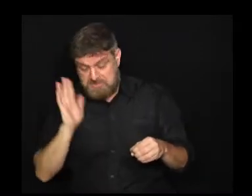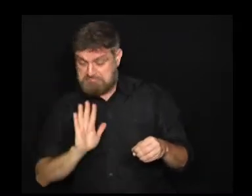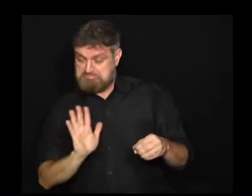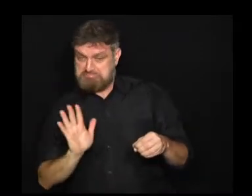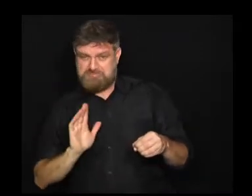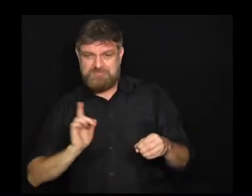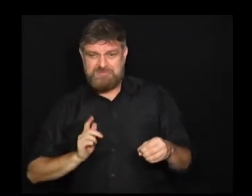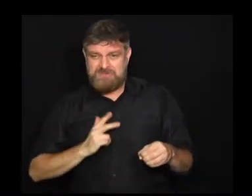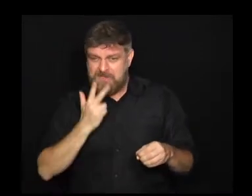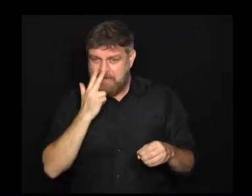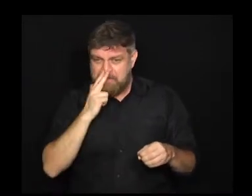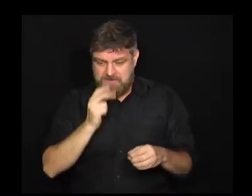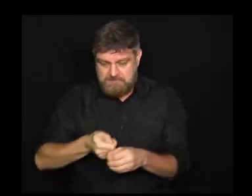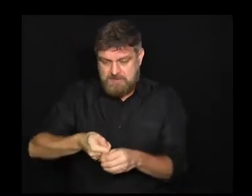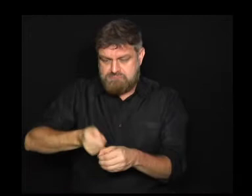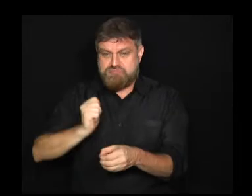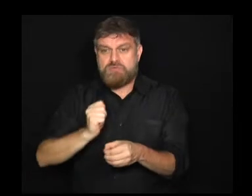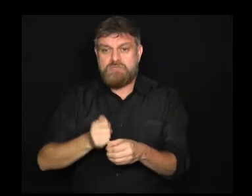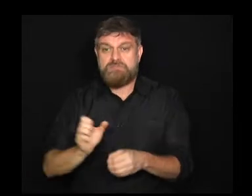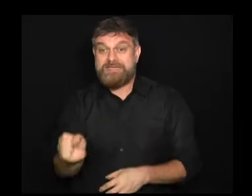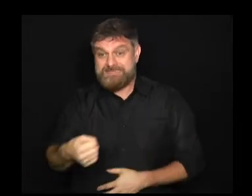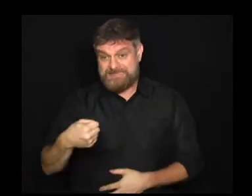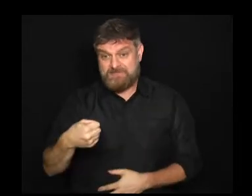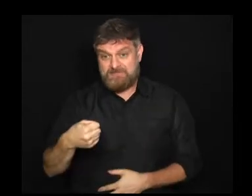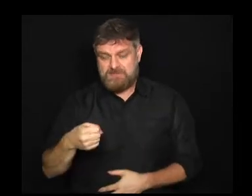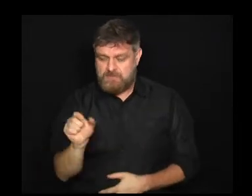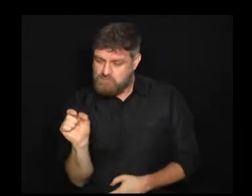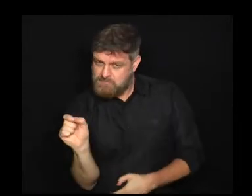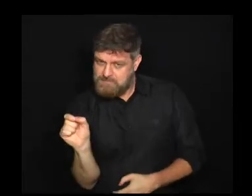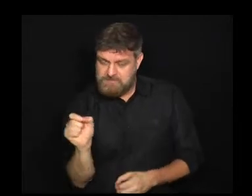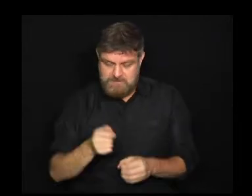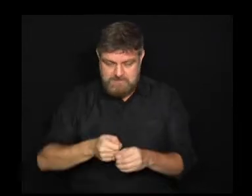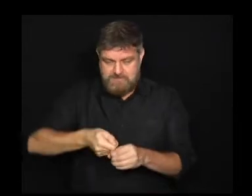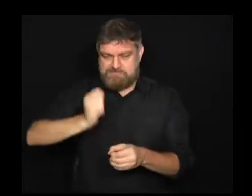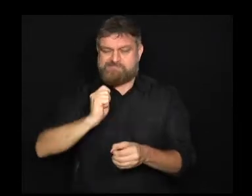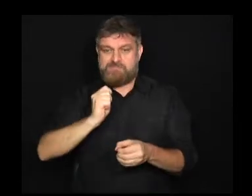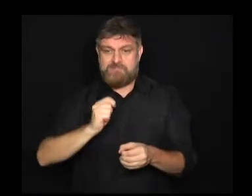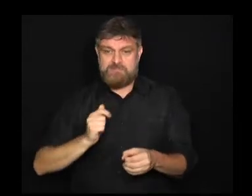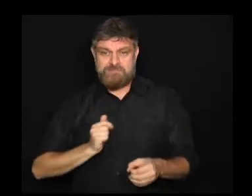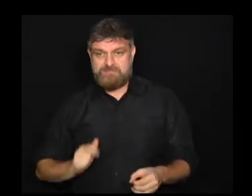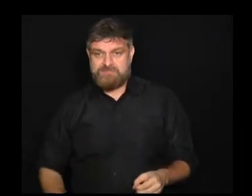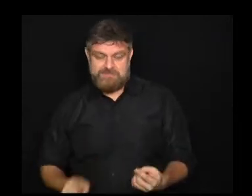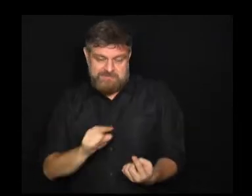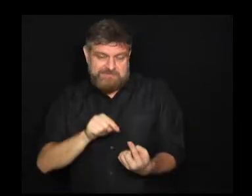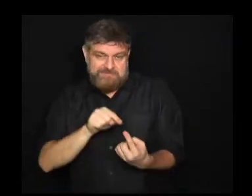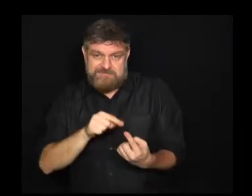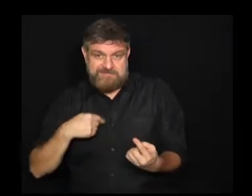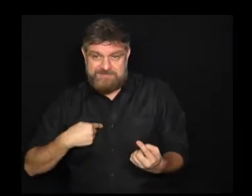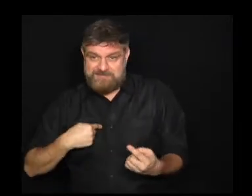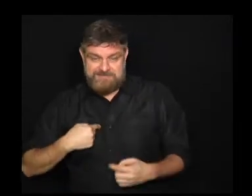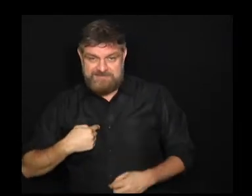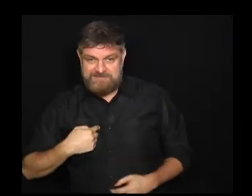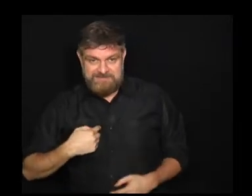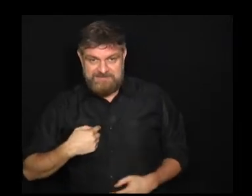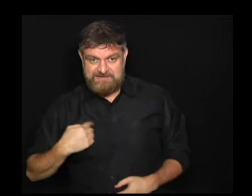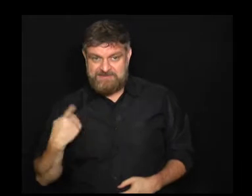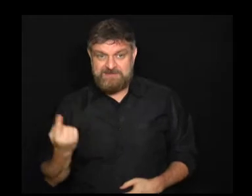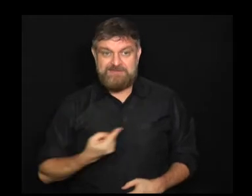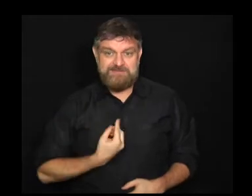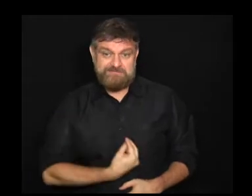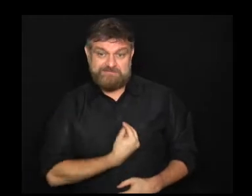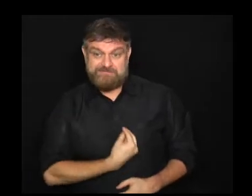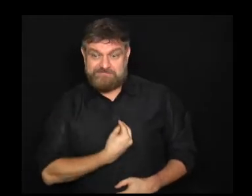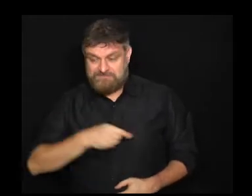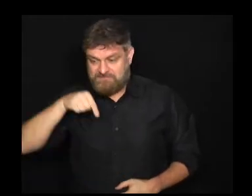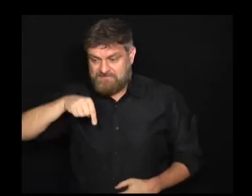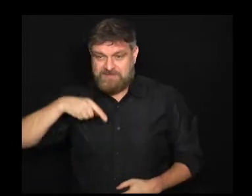parece mais uma tampinha de cerveja, mas aí é uma questão de subjetiva com que a gente mais convive, né?